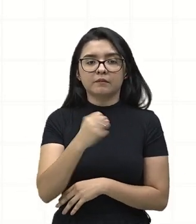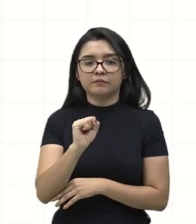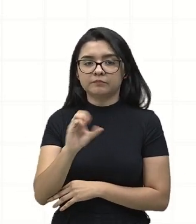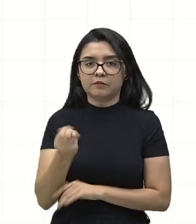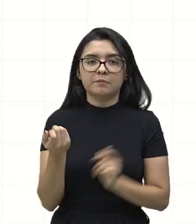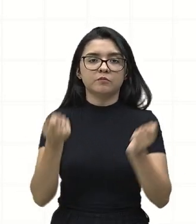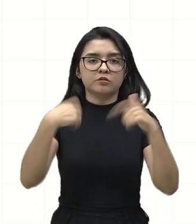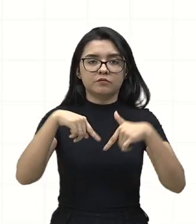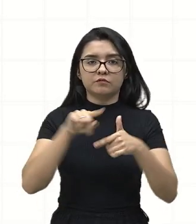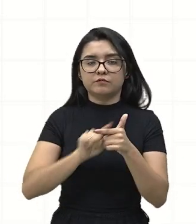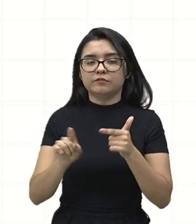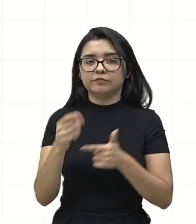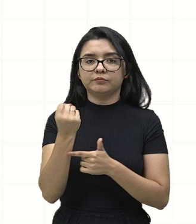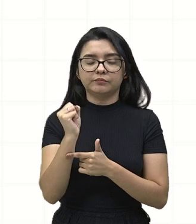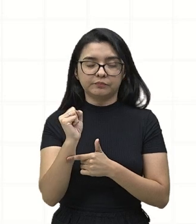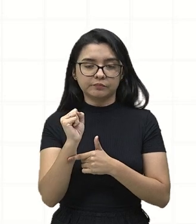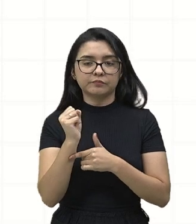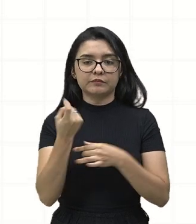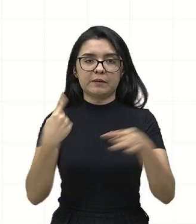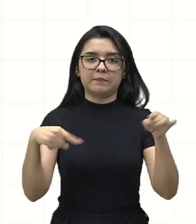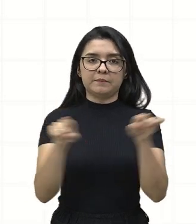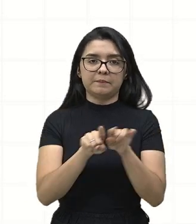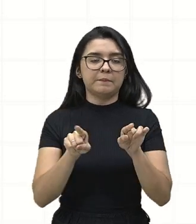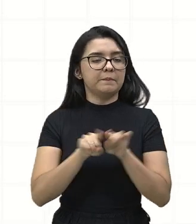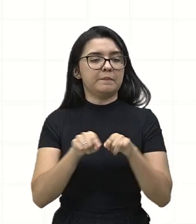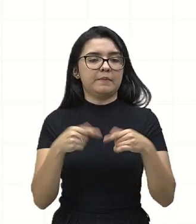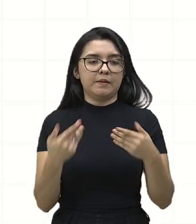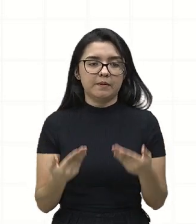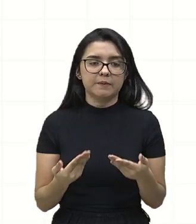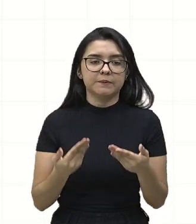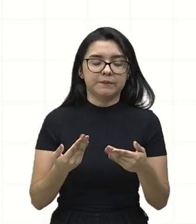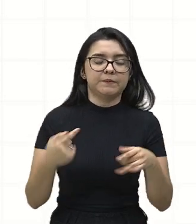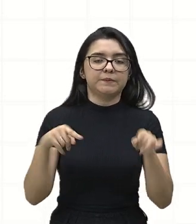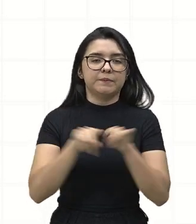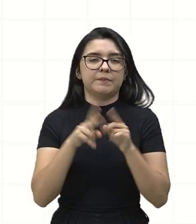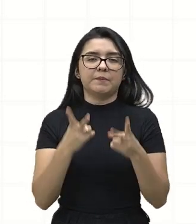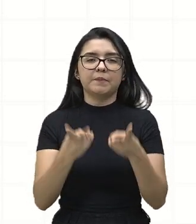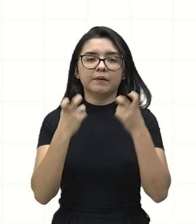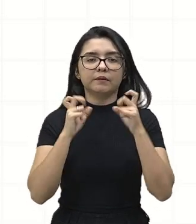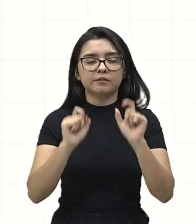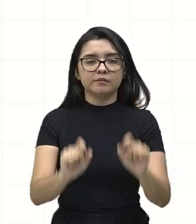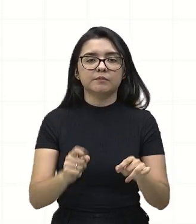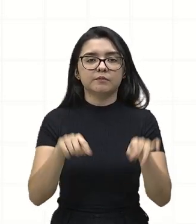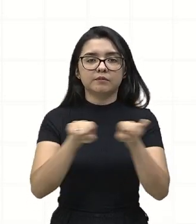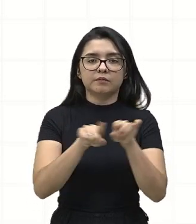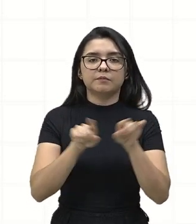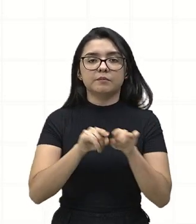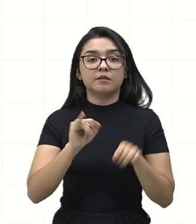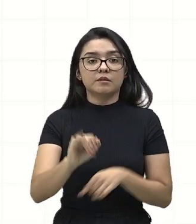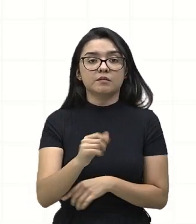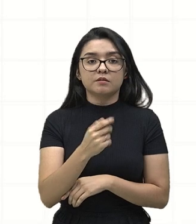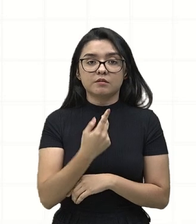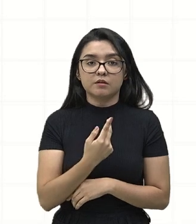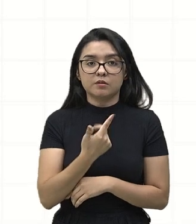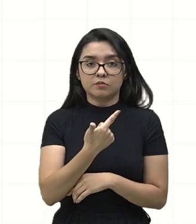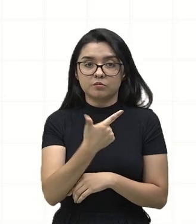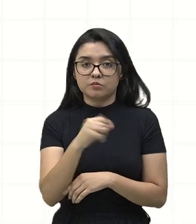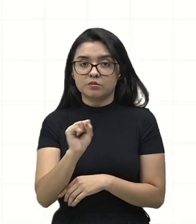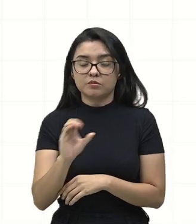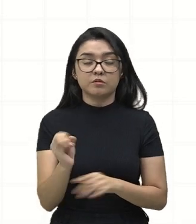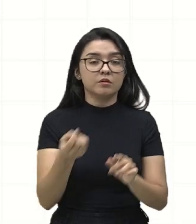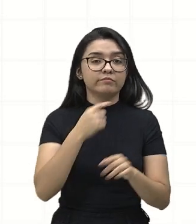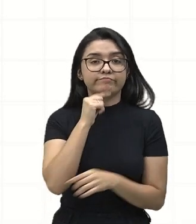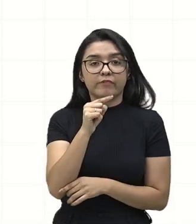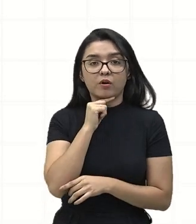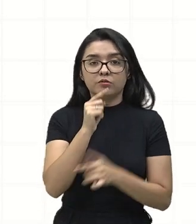44.280 também é divisível por 8. Então, vejam só, se o 280 não fosse divisível